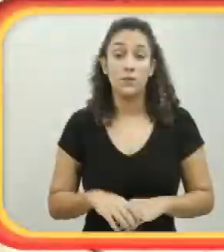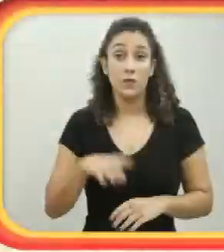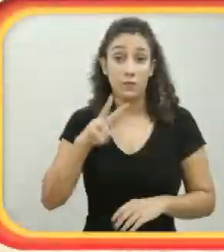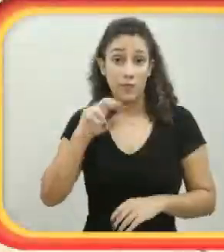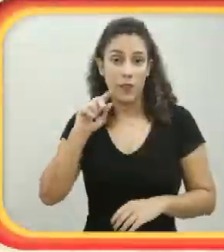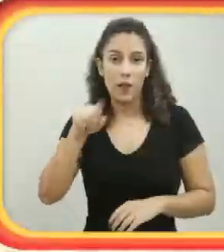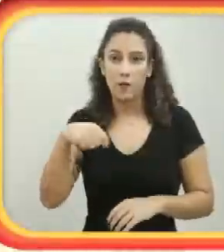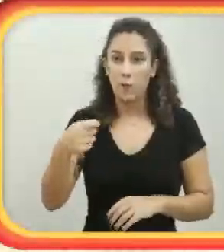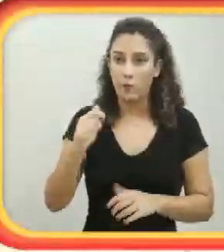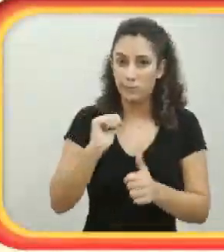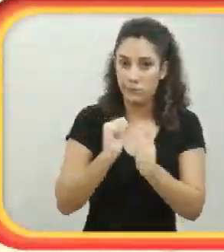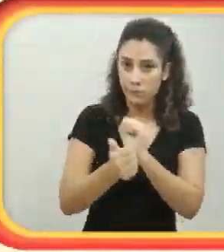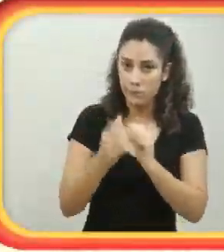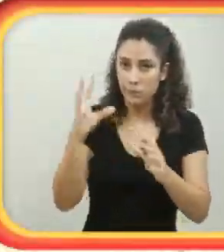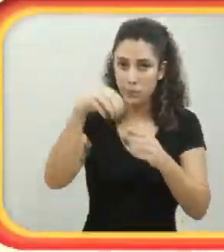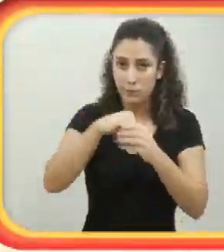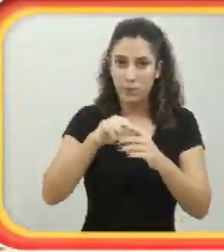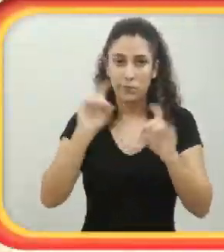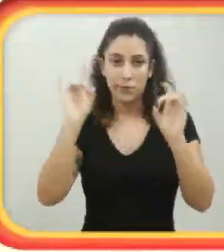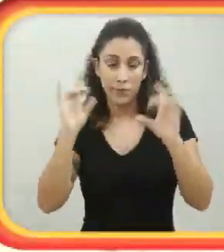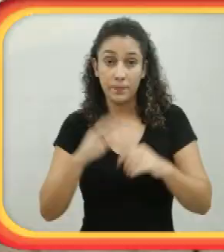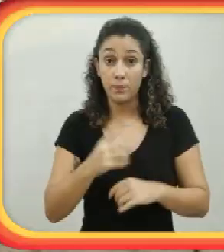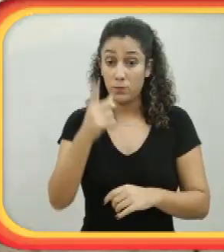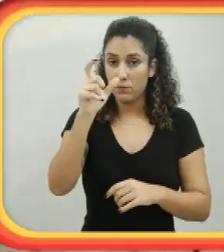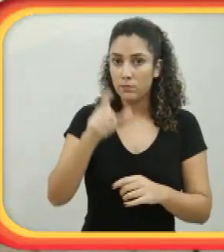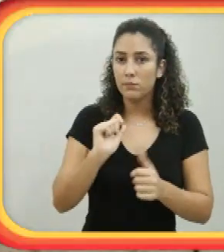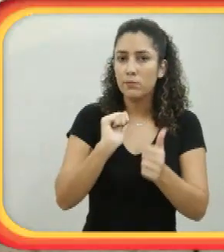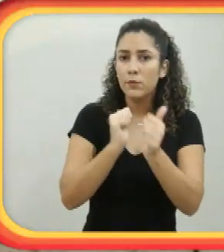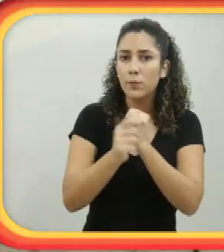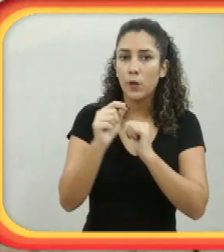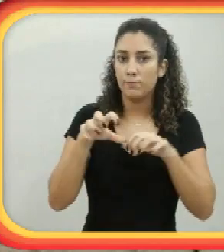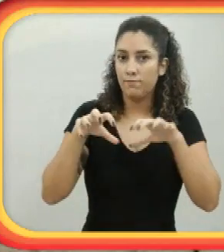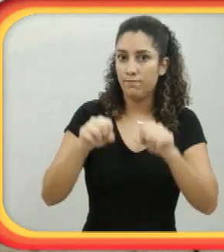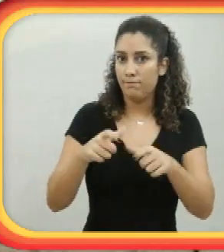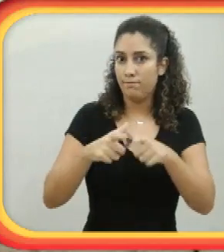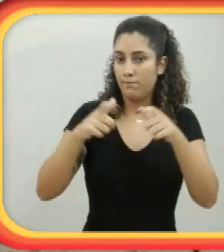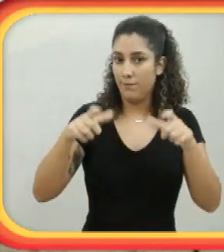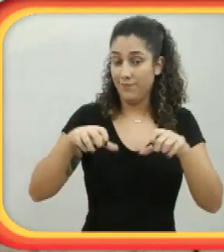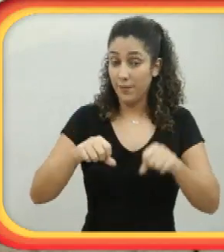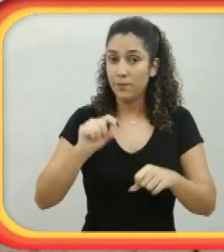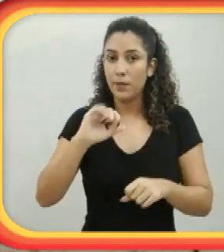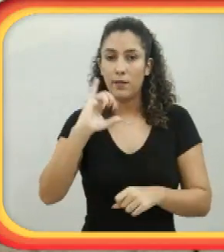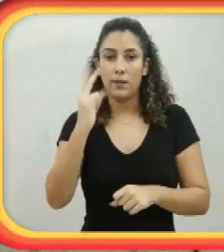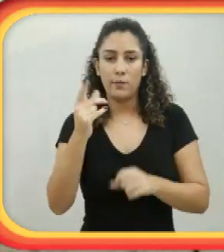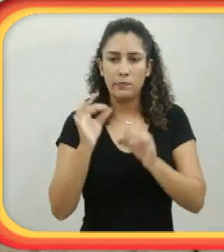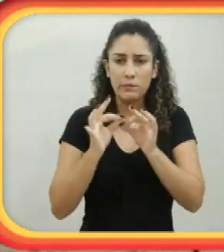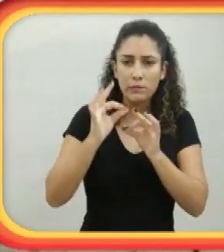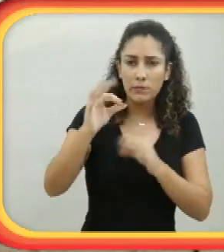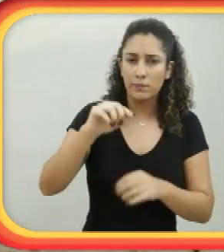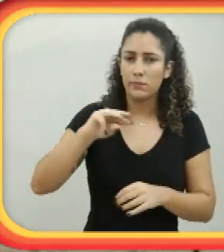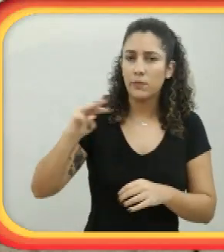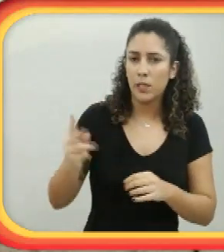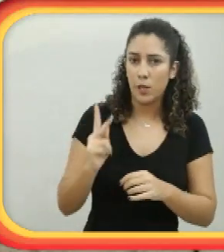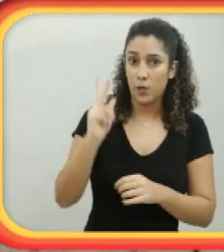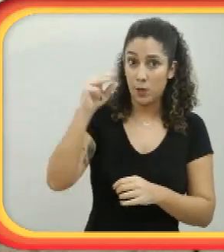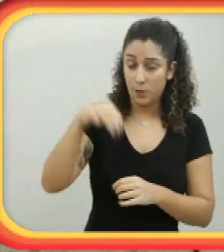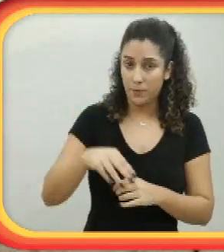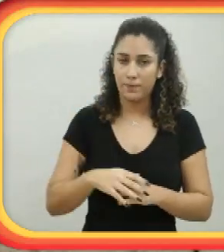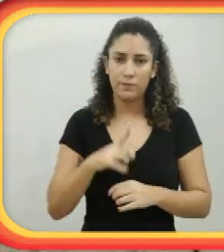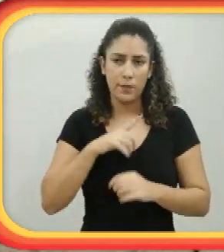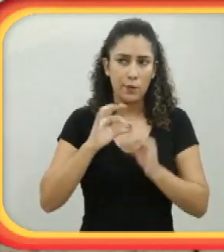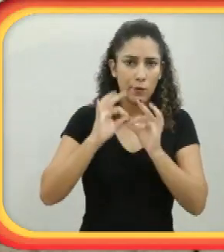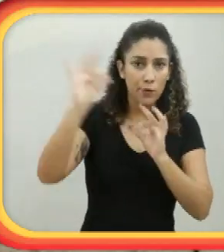O VAA é um esporte inclusivo por essência. É um esporte que permitiu a colonização de grandes